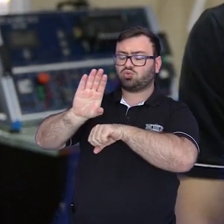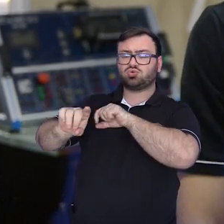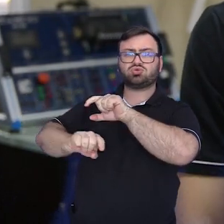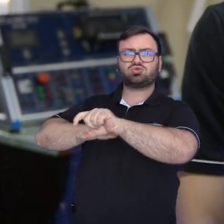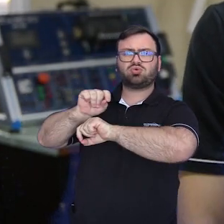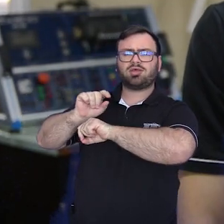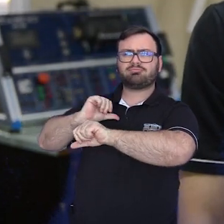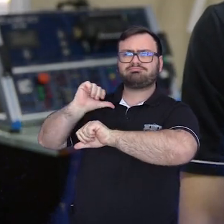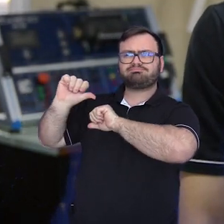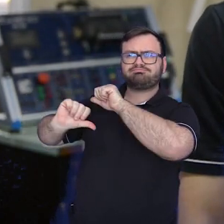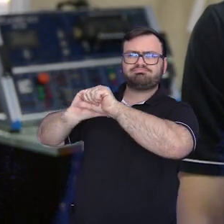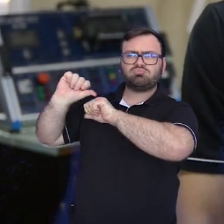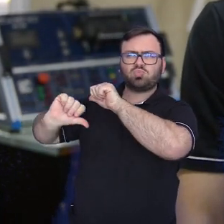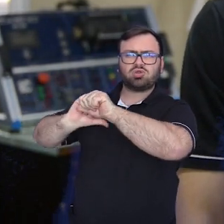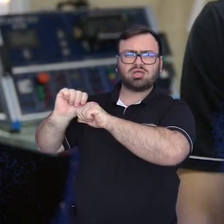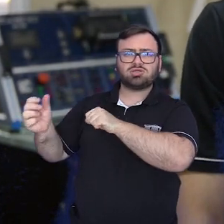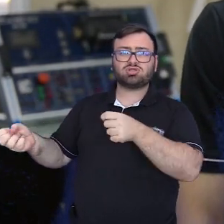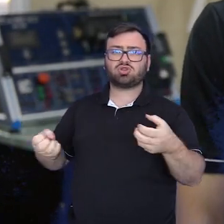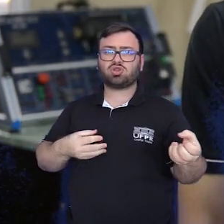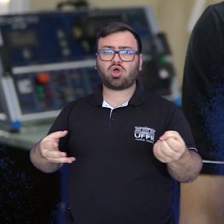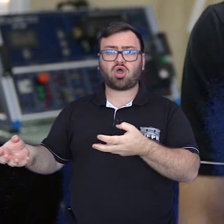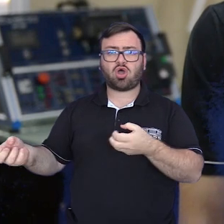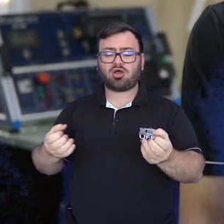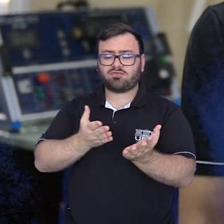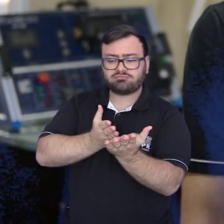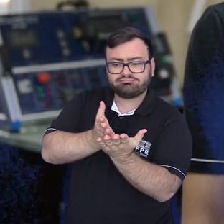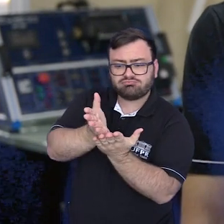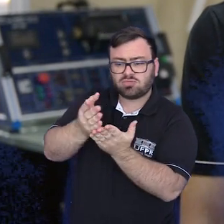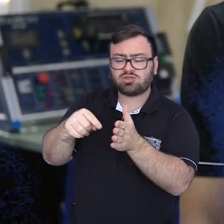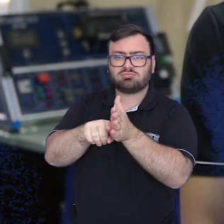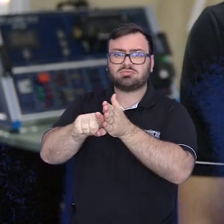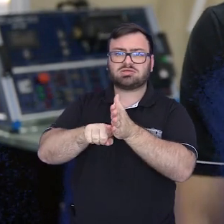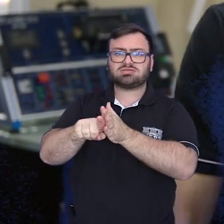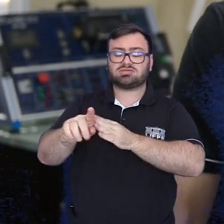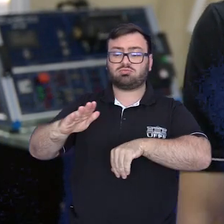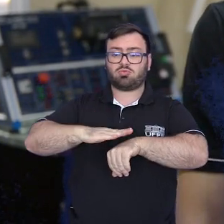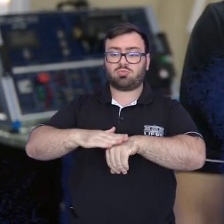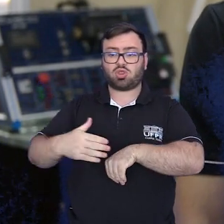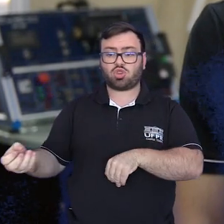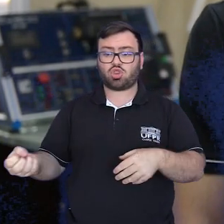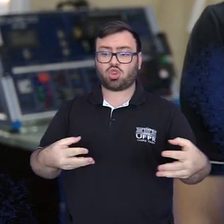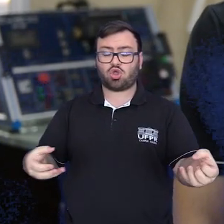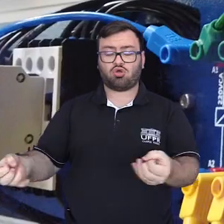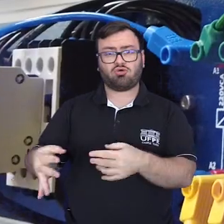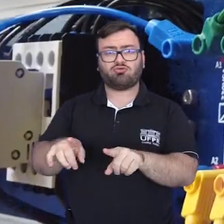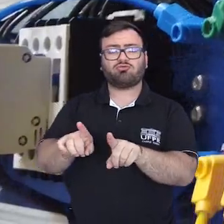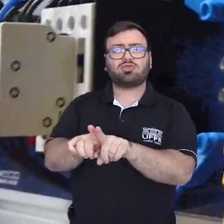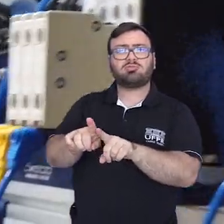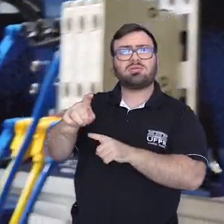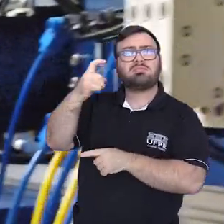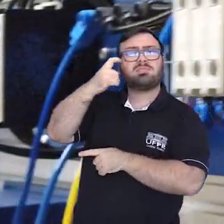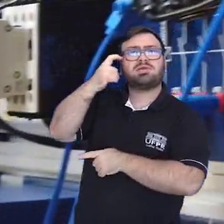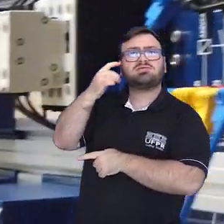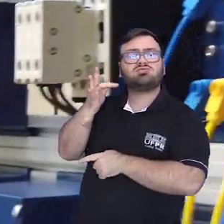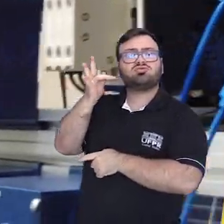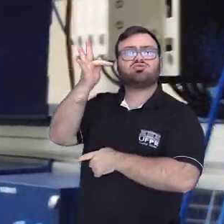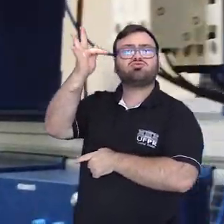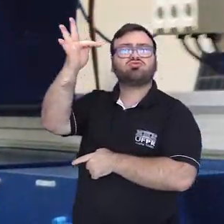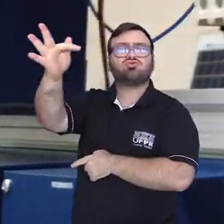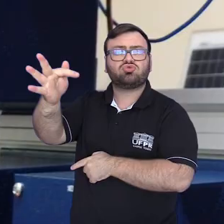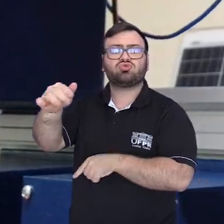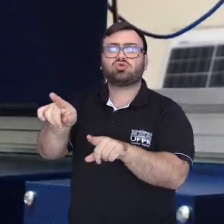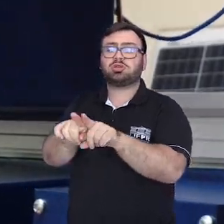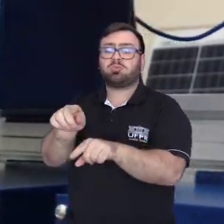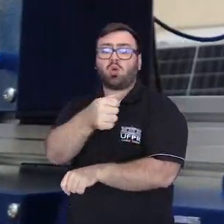linhas de pesquisas atuais, pensando nesse futuro egresso, para que ele tenha melhor qualidade na hora que ele